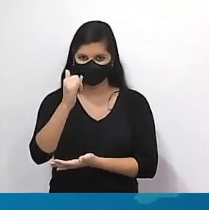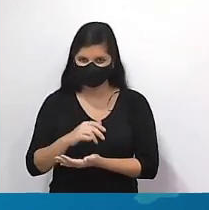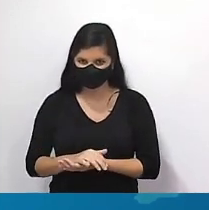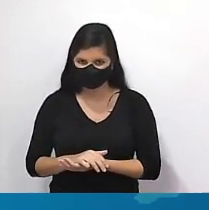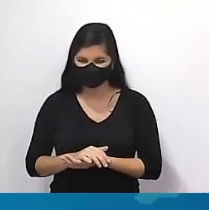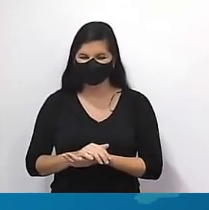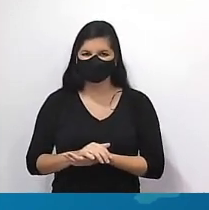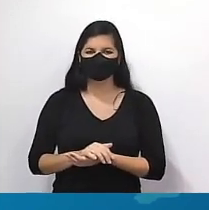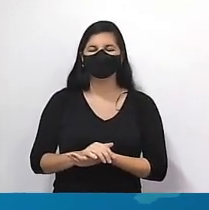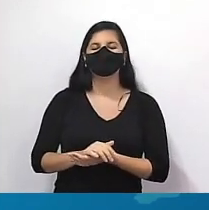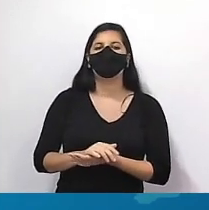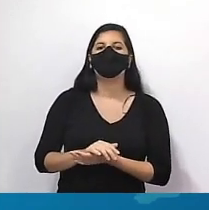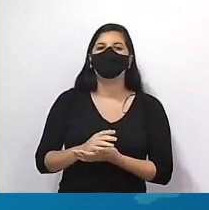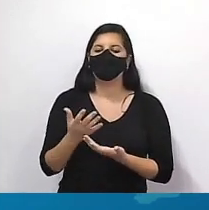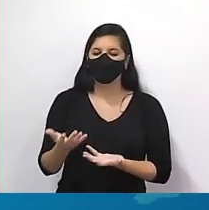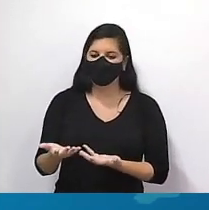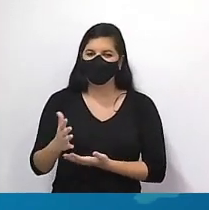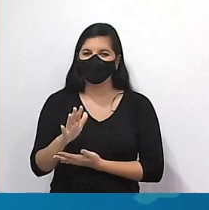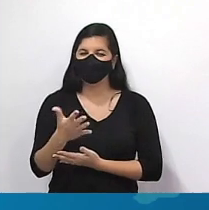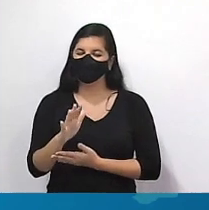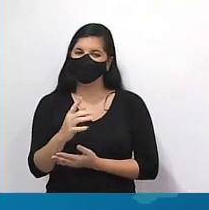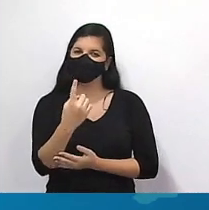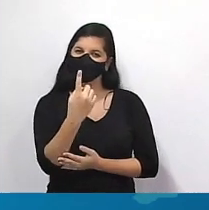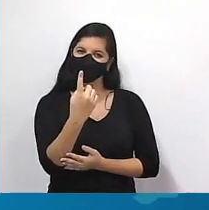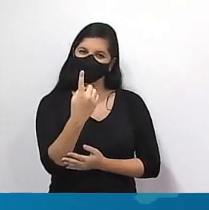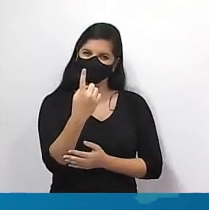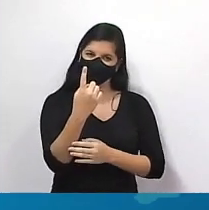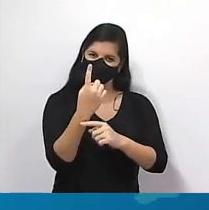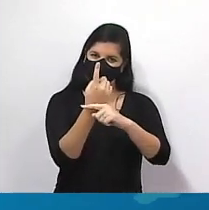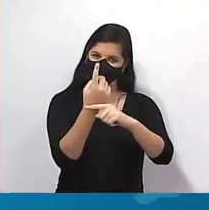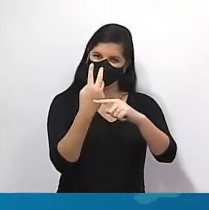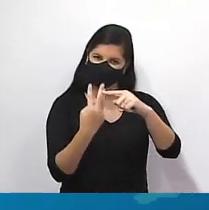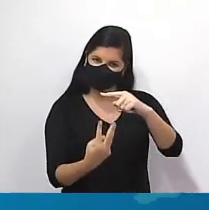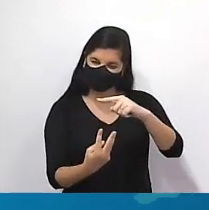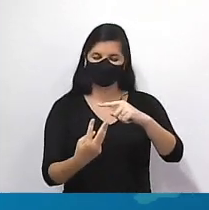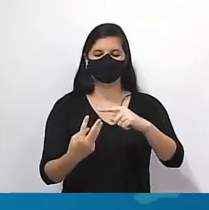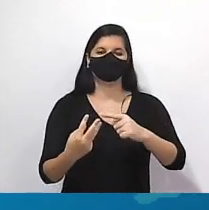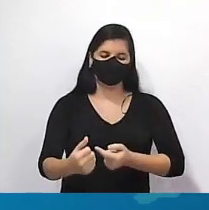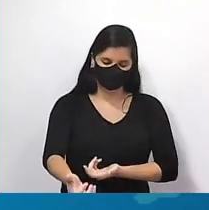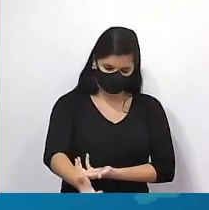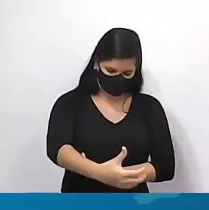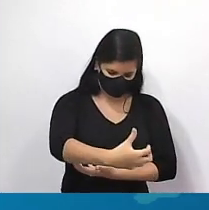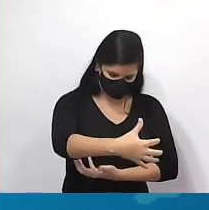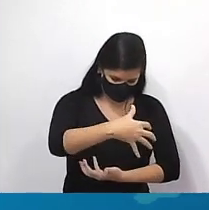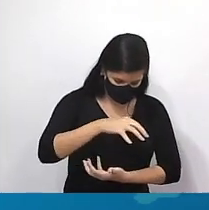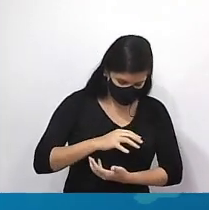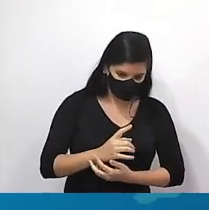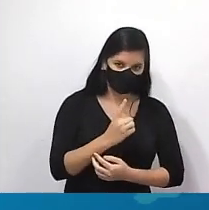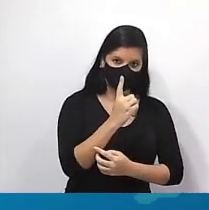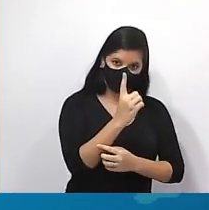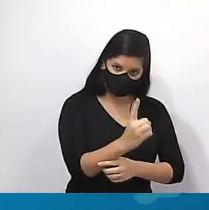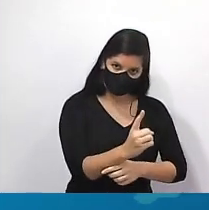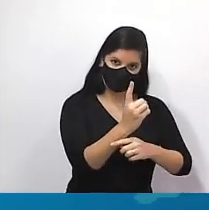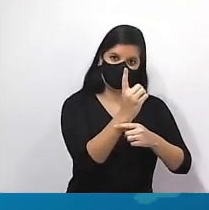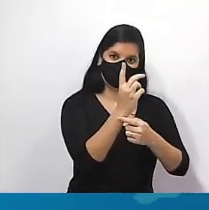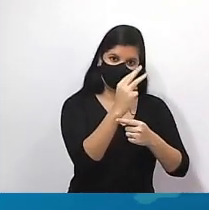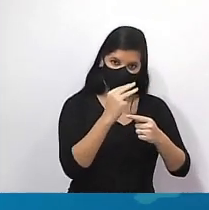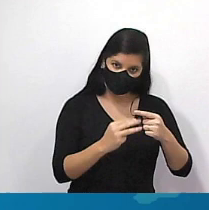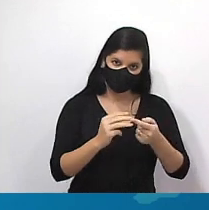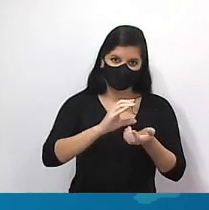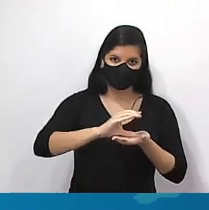ao faraó. Normalmente era 1/3 daquilo que você plantava, daquilo que você tinha